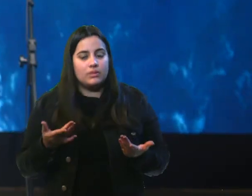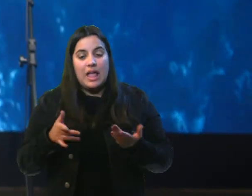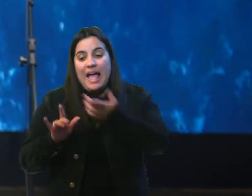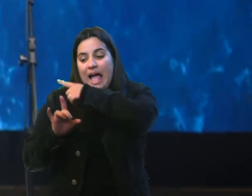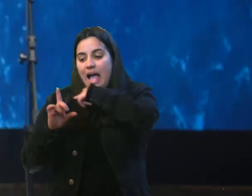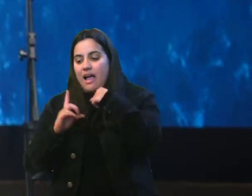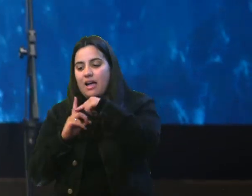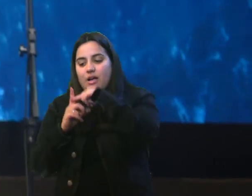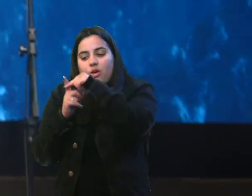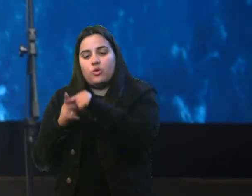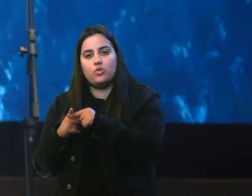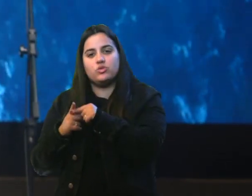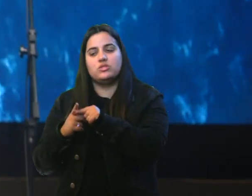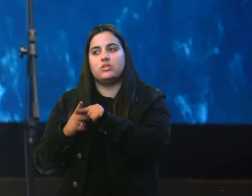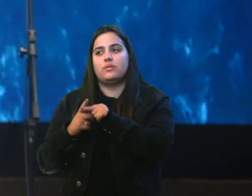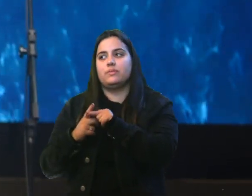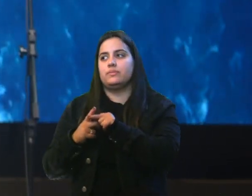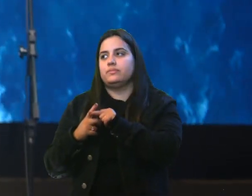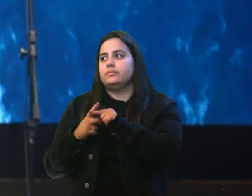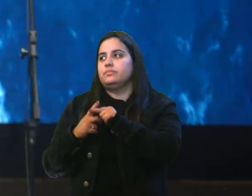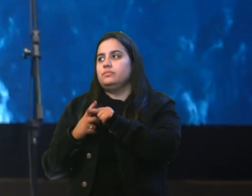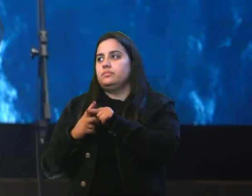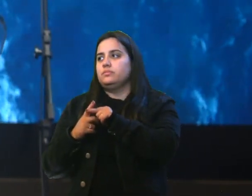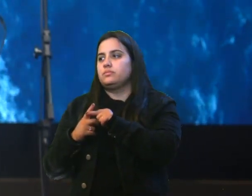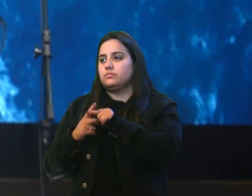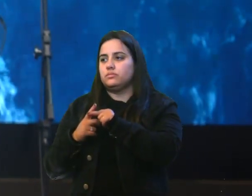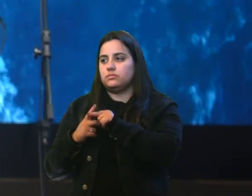cruz tem a ver com,